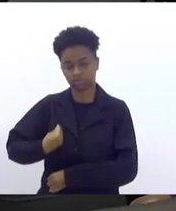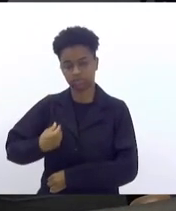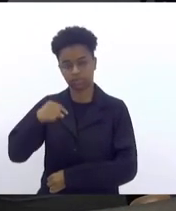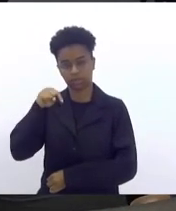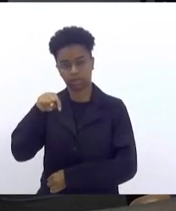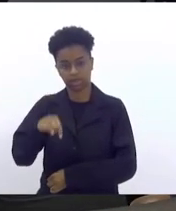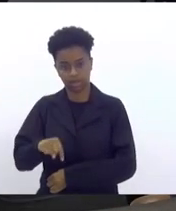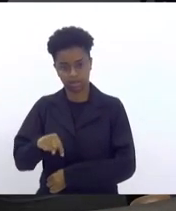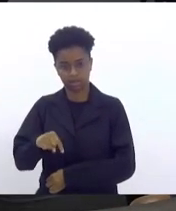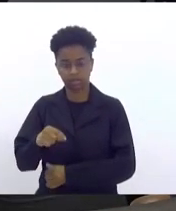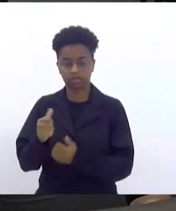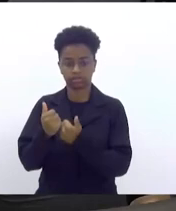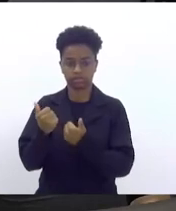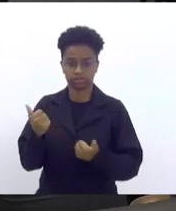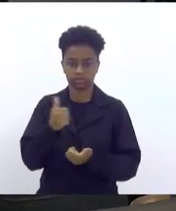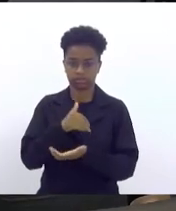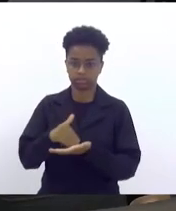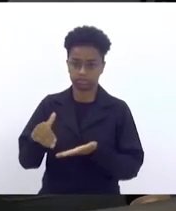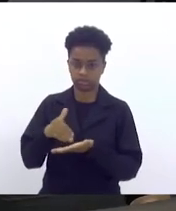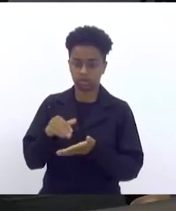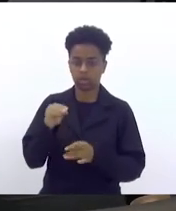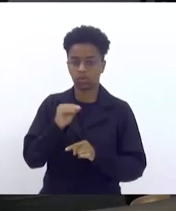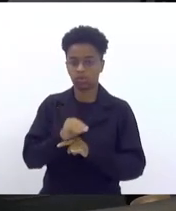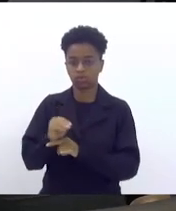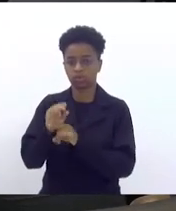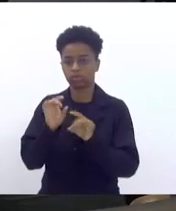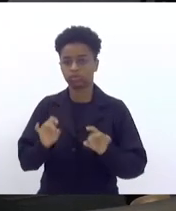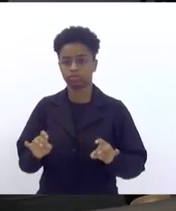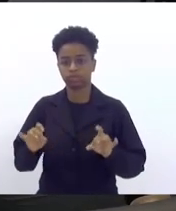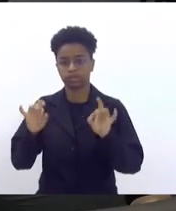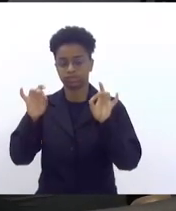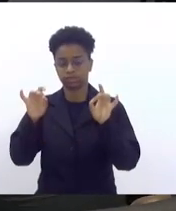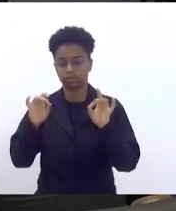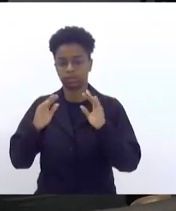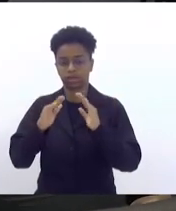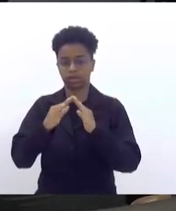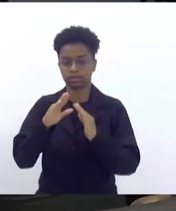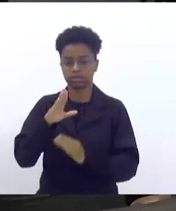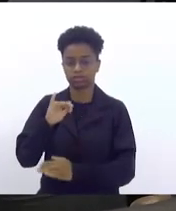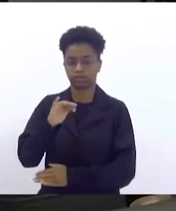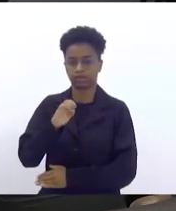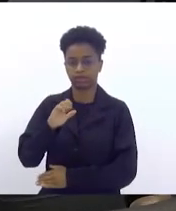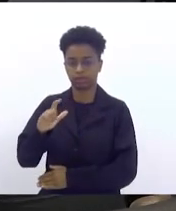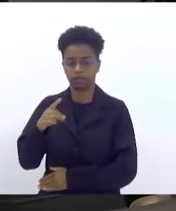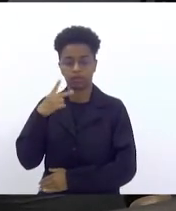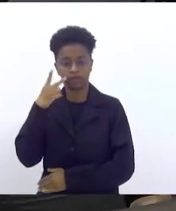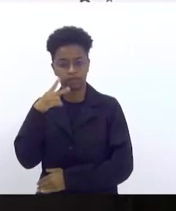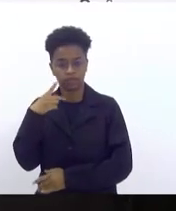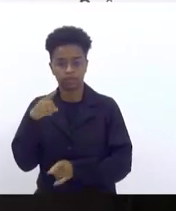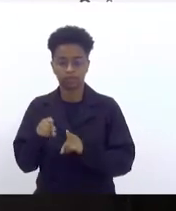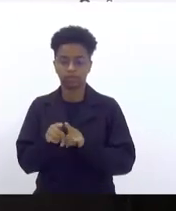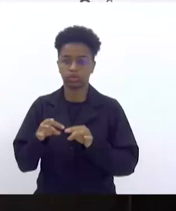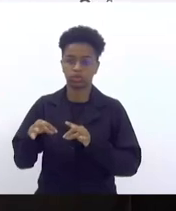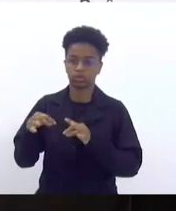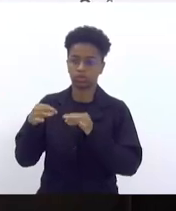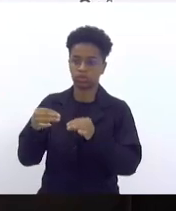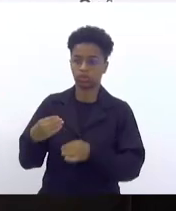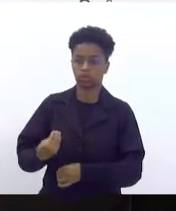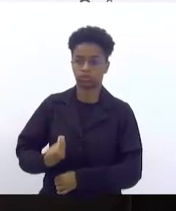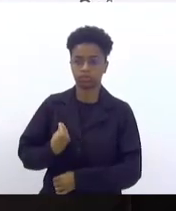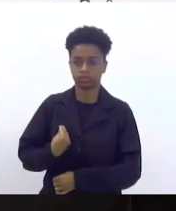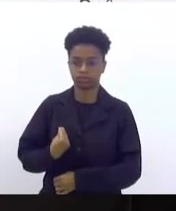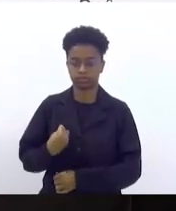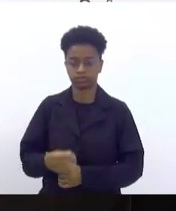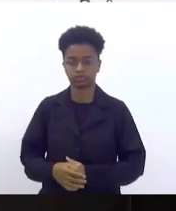o sobre secretário de cuidados especiais da casa civil os vereadores e autoridades presentes